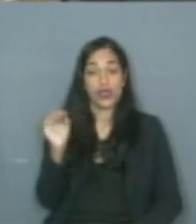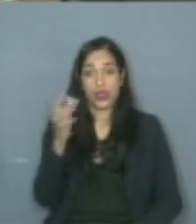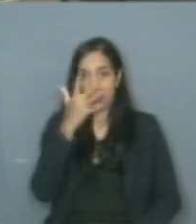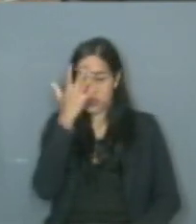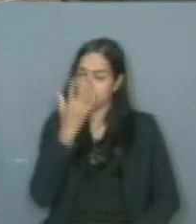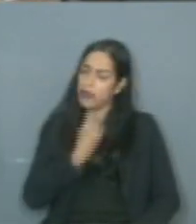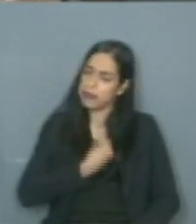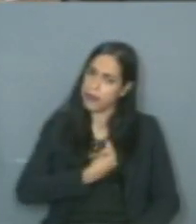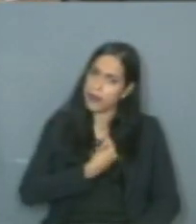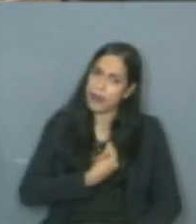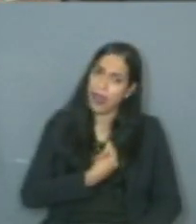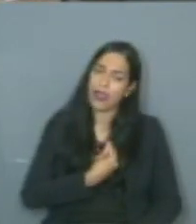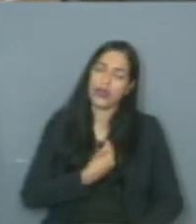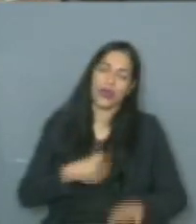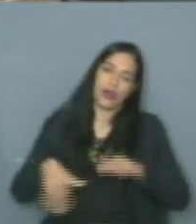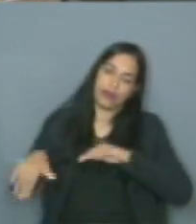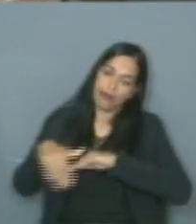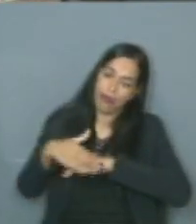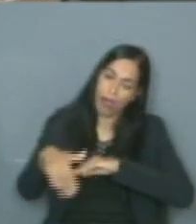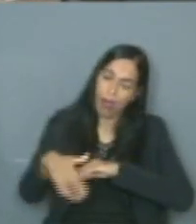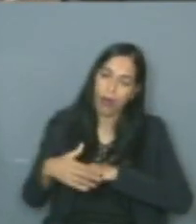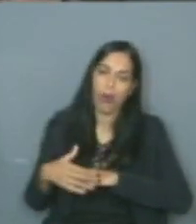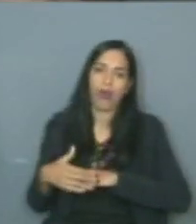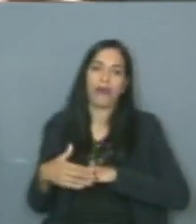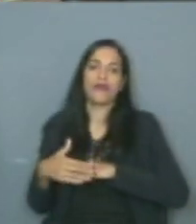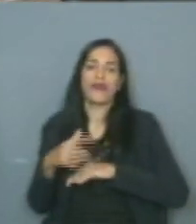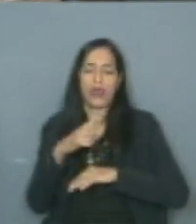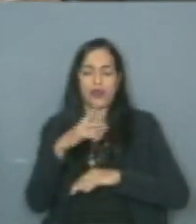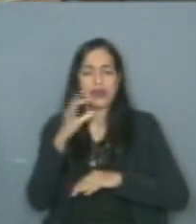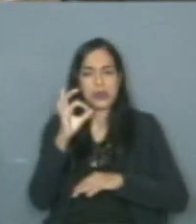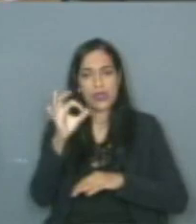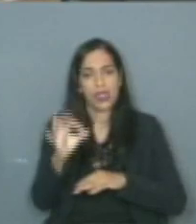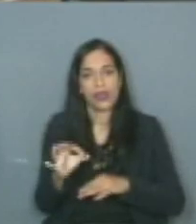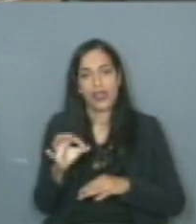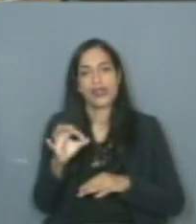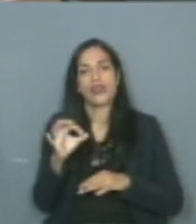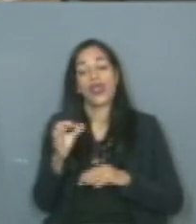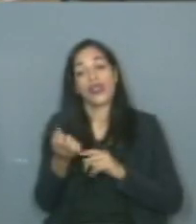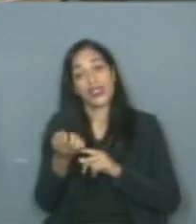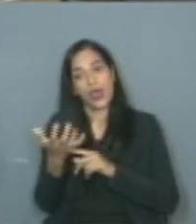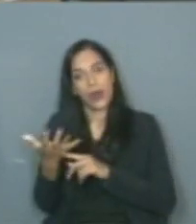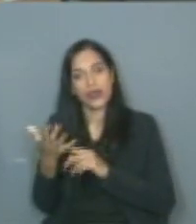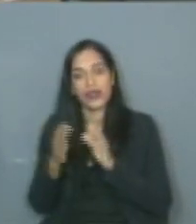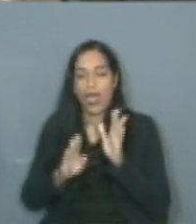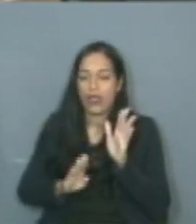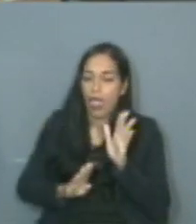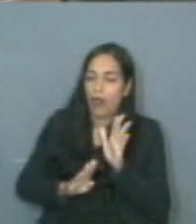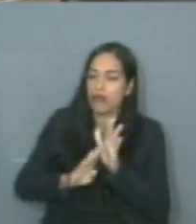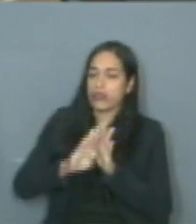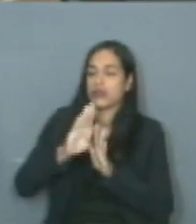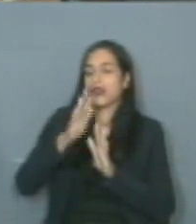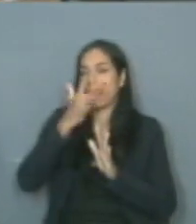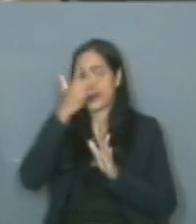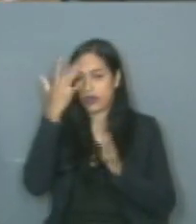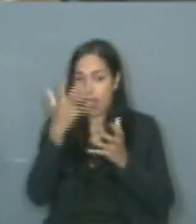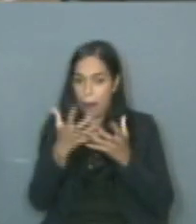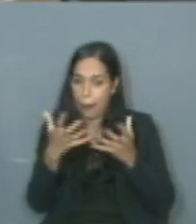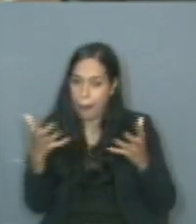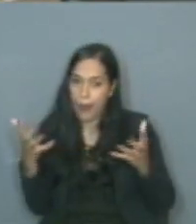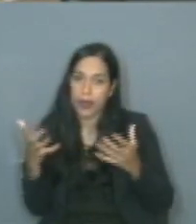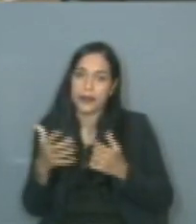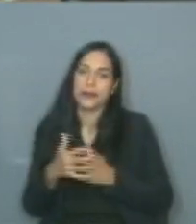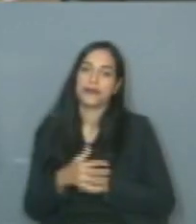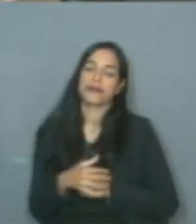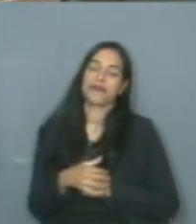vivendo em situação de rua aqui na nossa cidade. Eu tenho convicção que esse número aumentou bastante e que nós